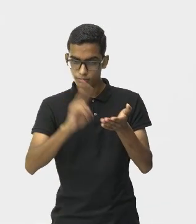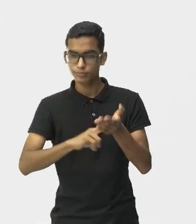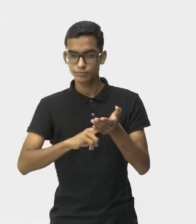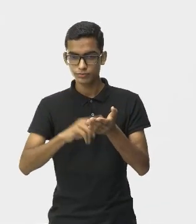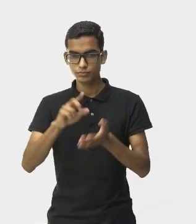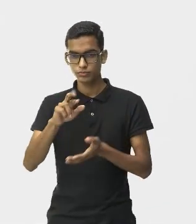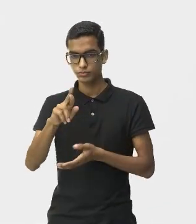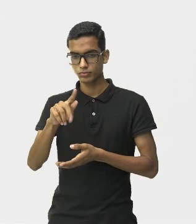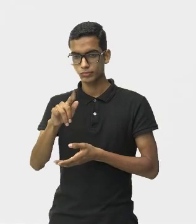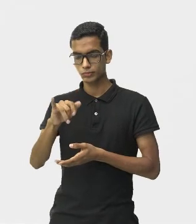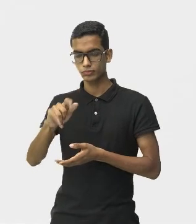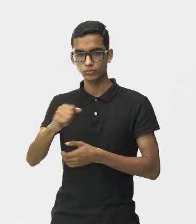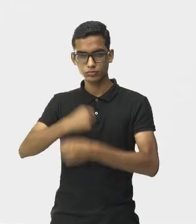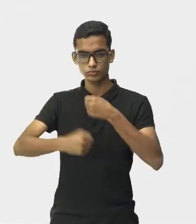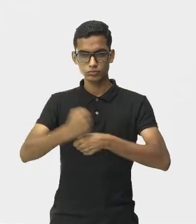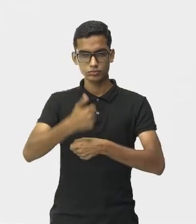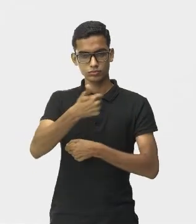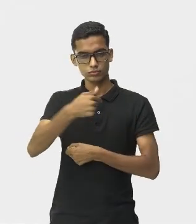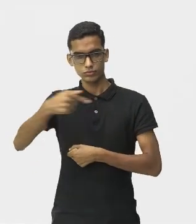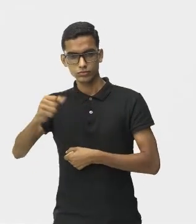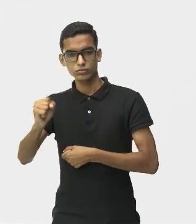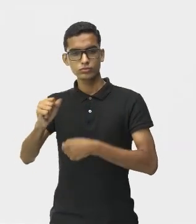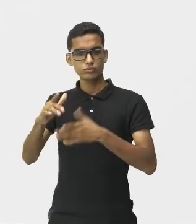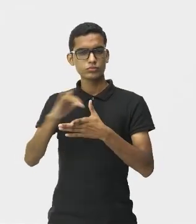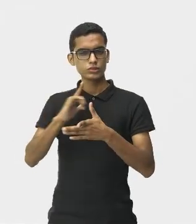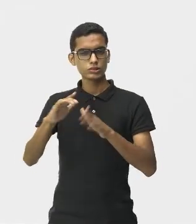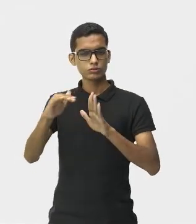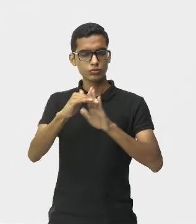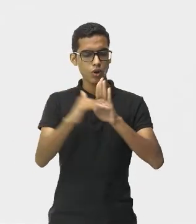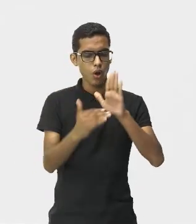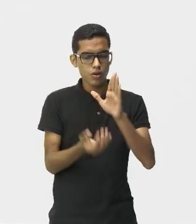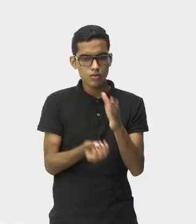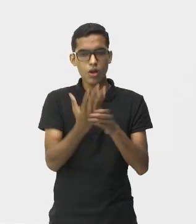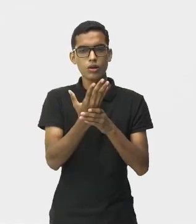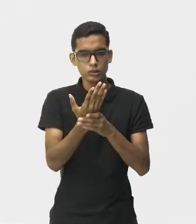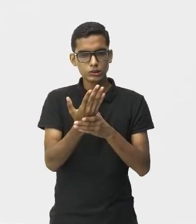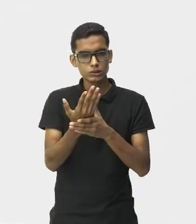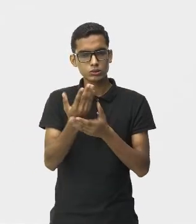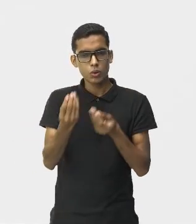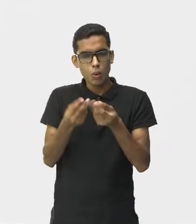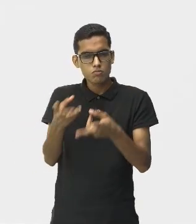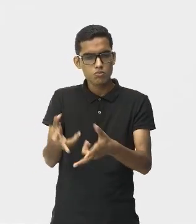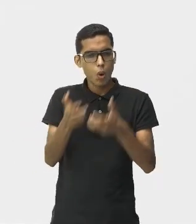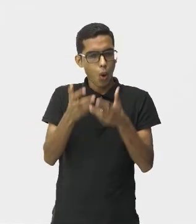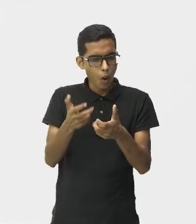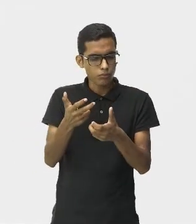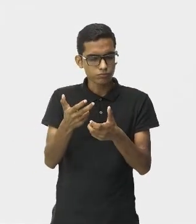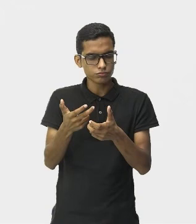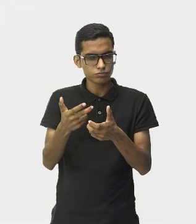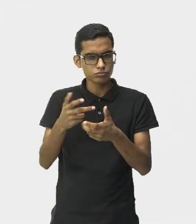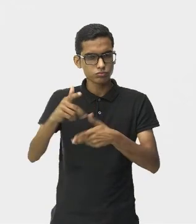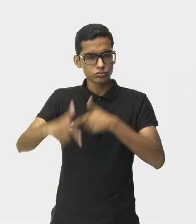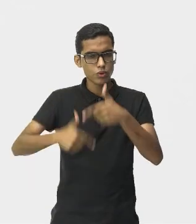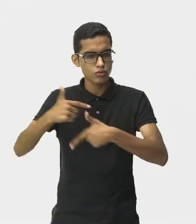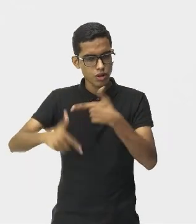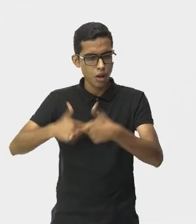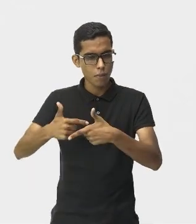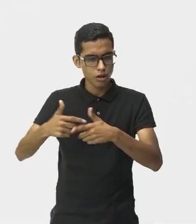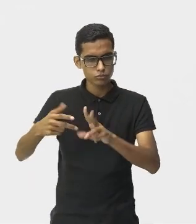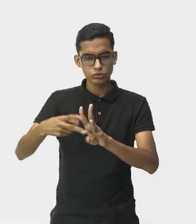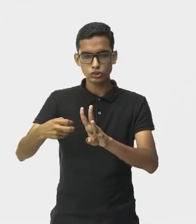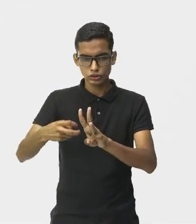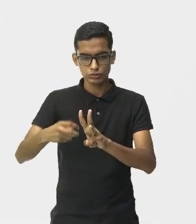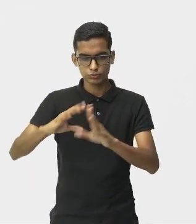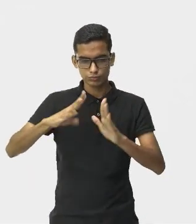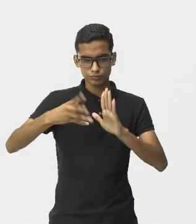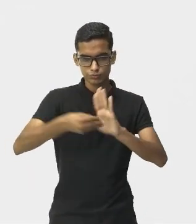1778 estabeleceram forma de exploração da mão de obra nativa na Amazônia, visando principalmente